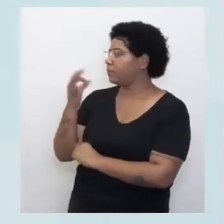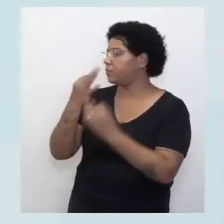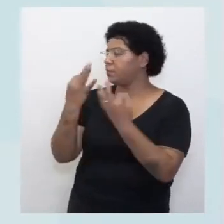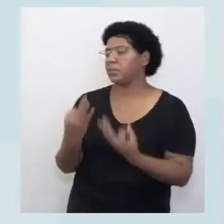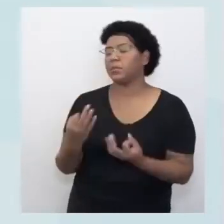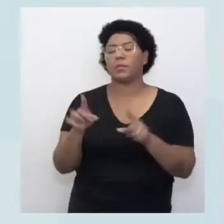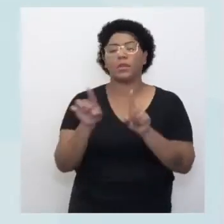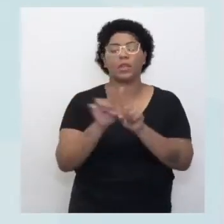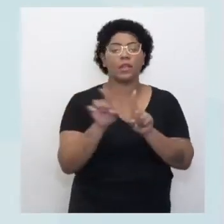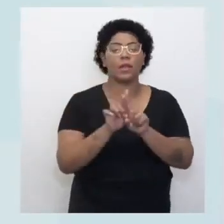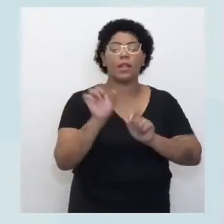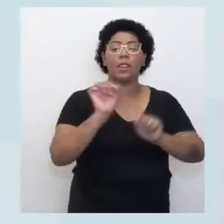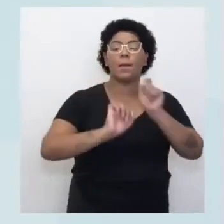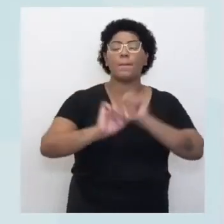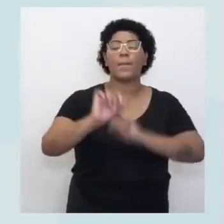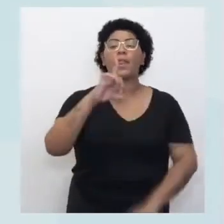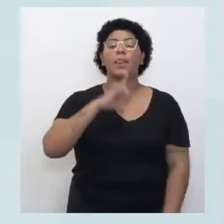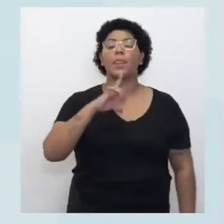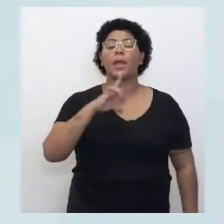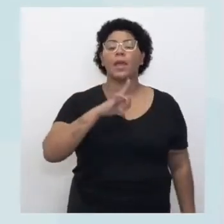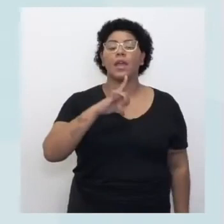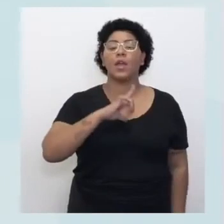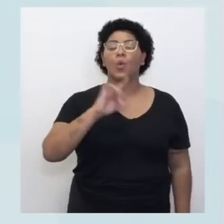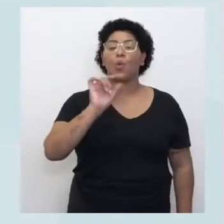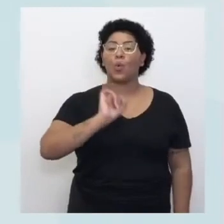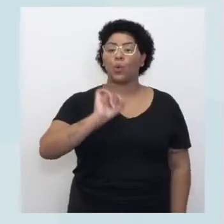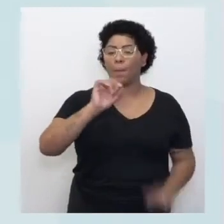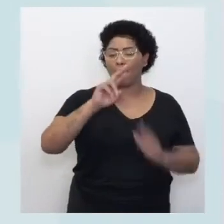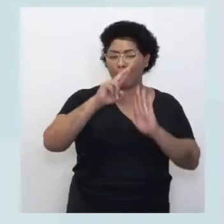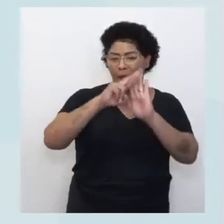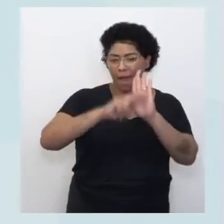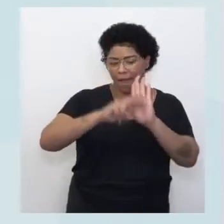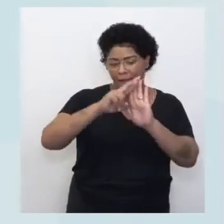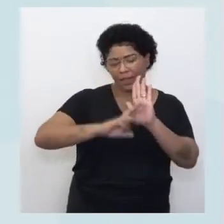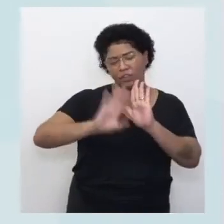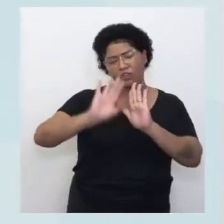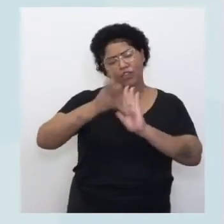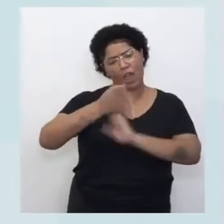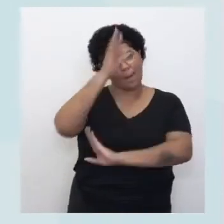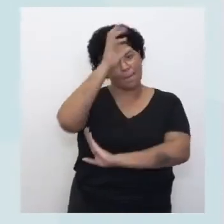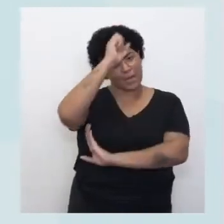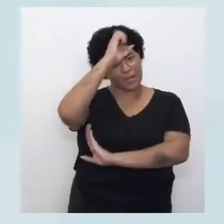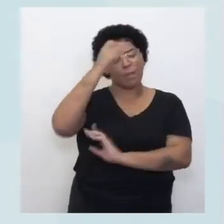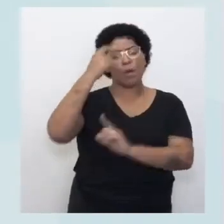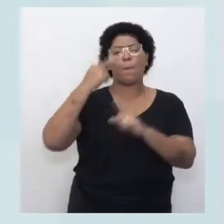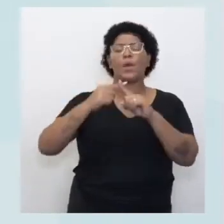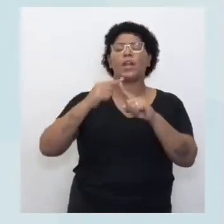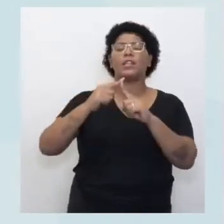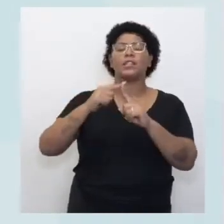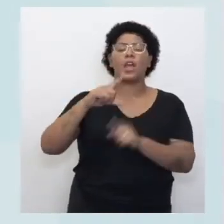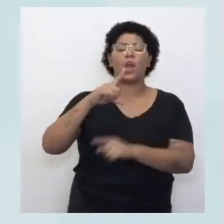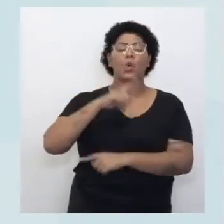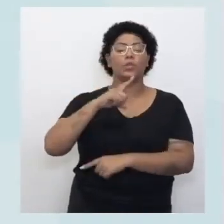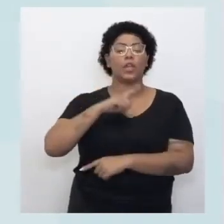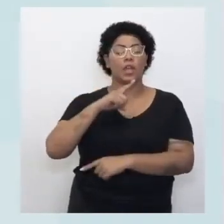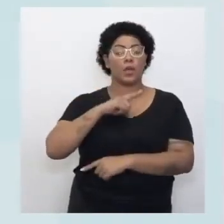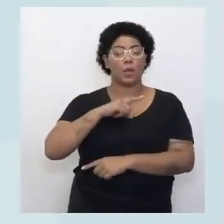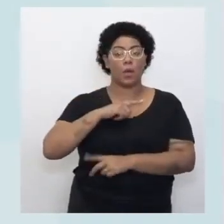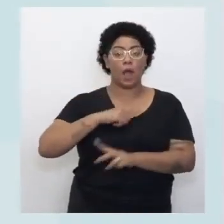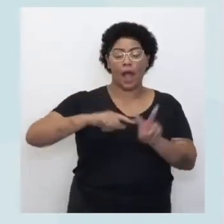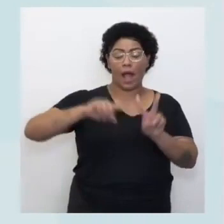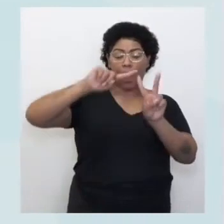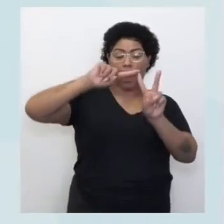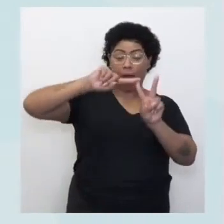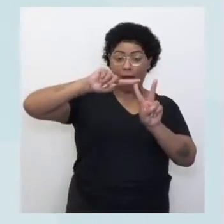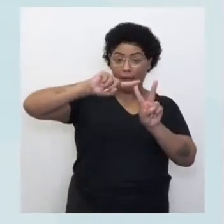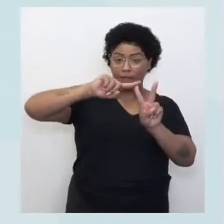também que existe uma regrinha que nós aprendemos, que se eu tiver raiz n